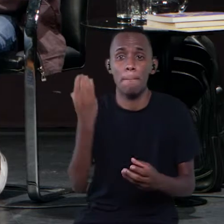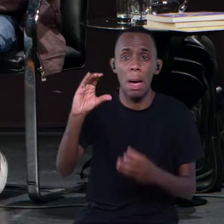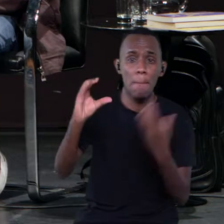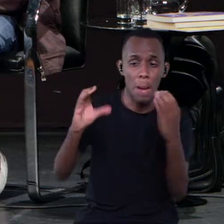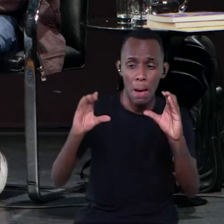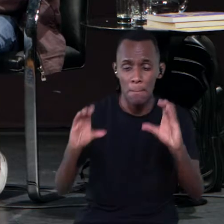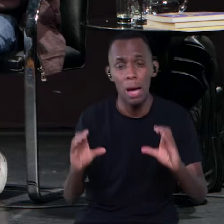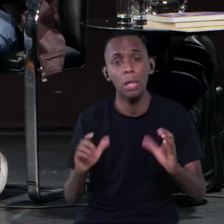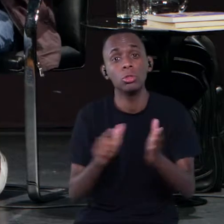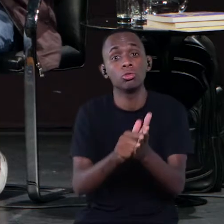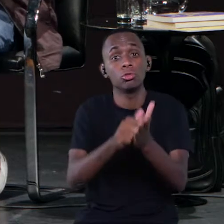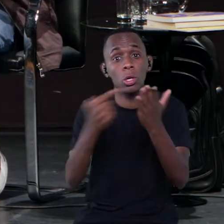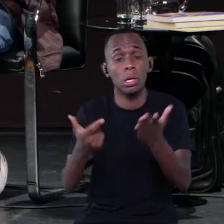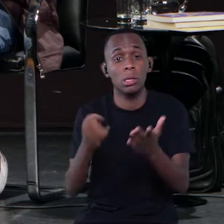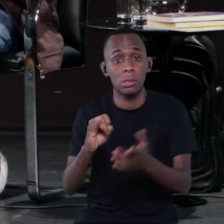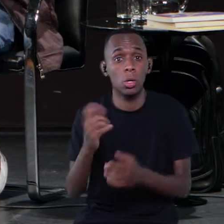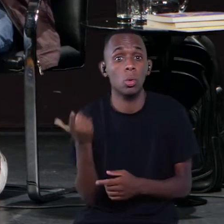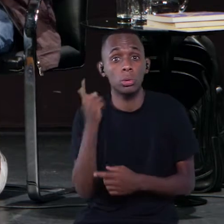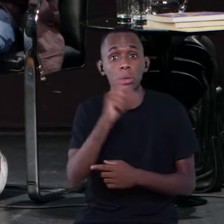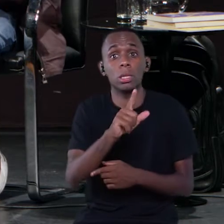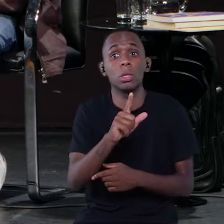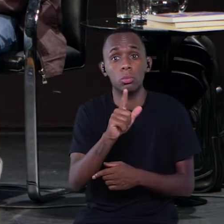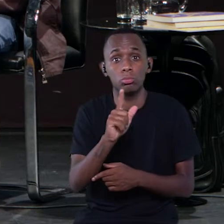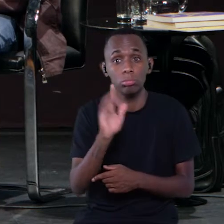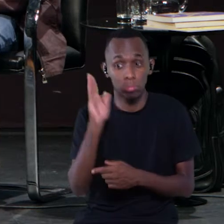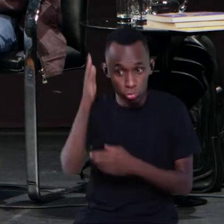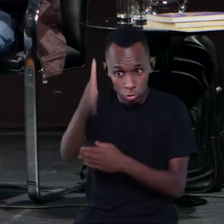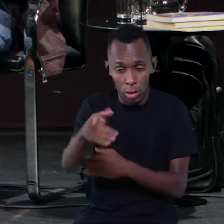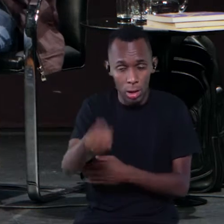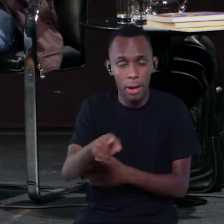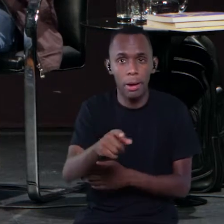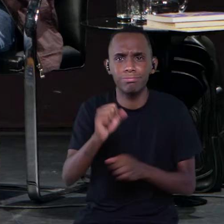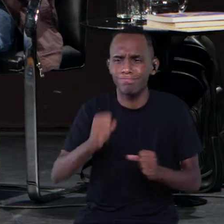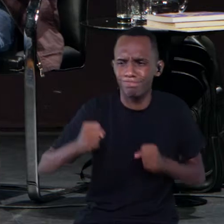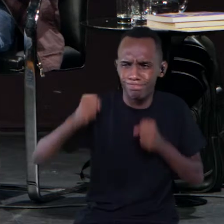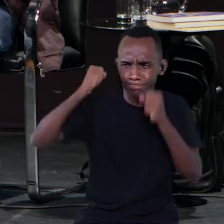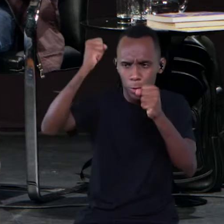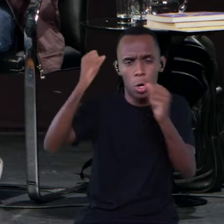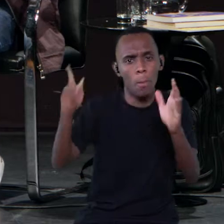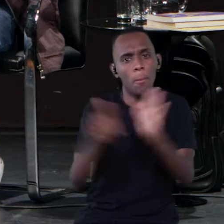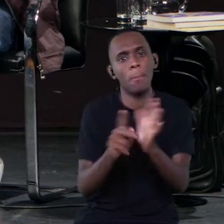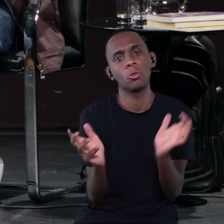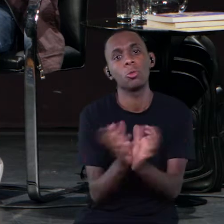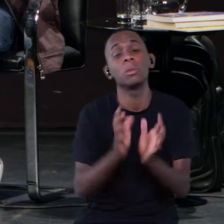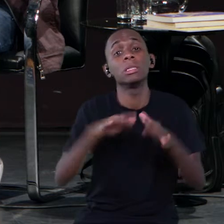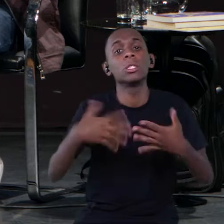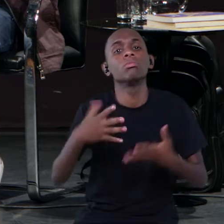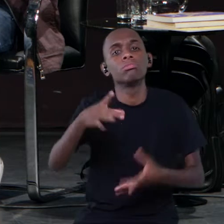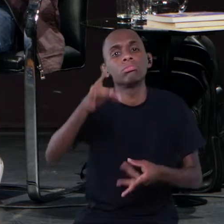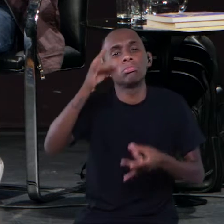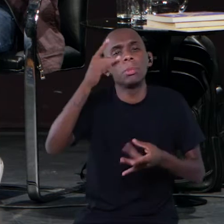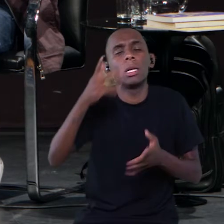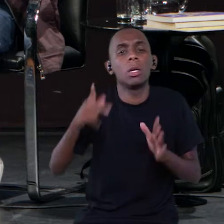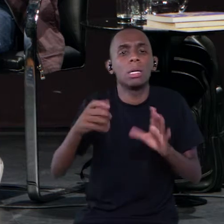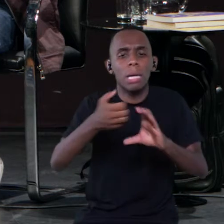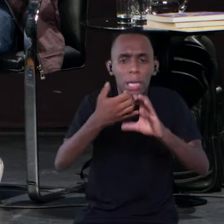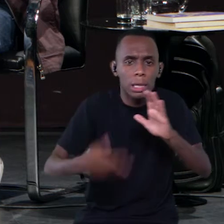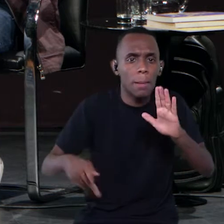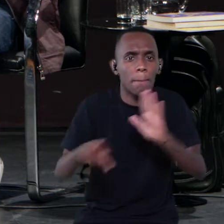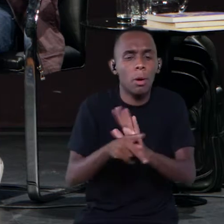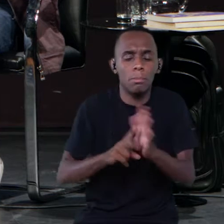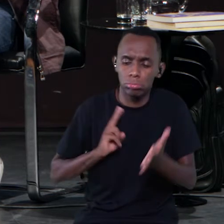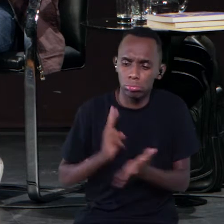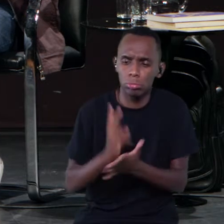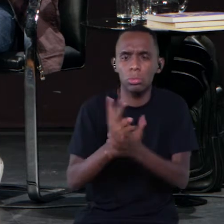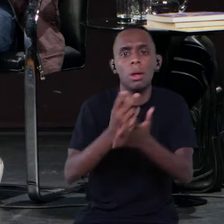do JB, quem conseguia chegar lá era o herói do grupo. Então, acho que esse espírito, na verdade, de sobrevivência coletiva, ele se